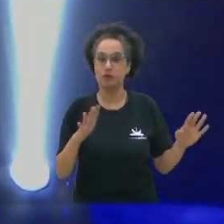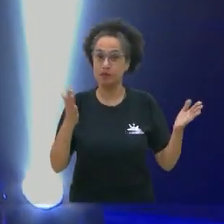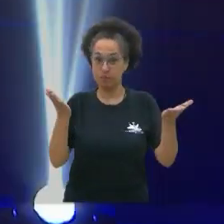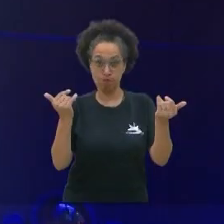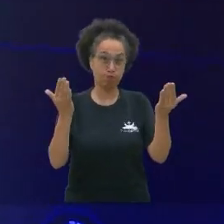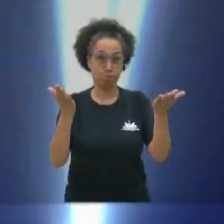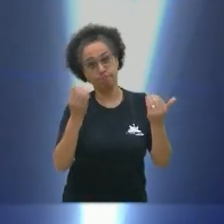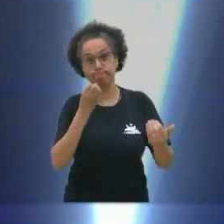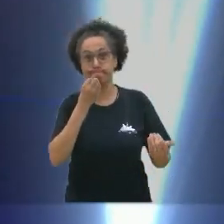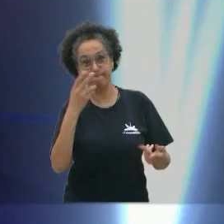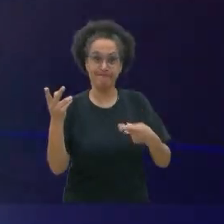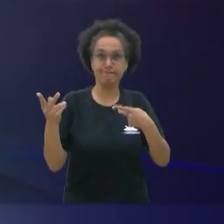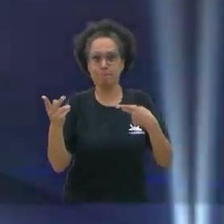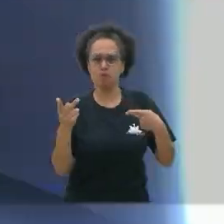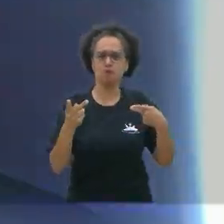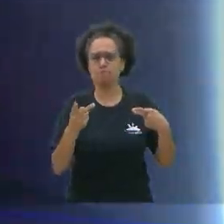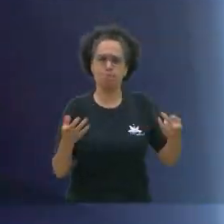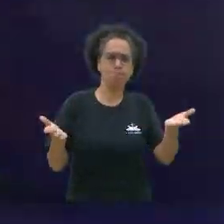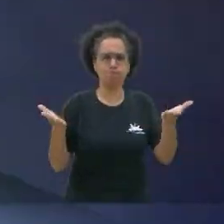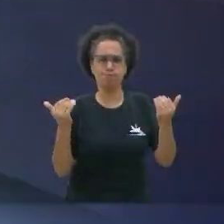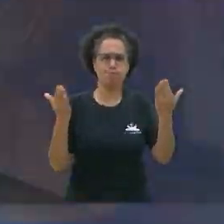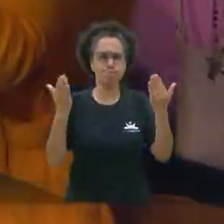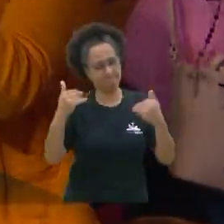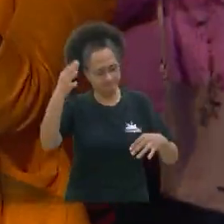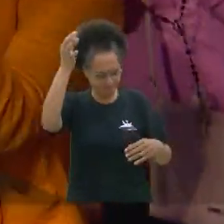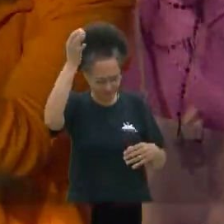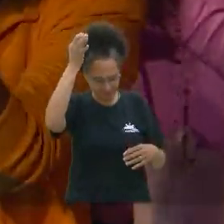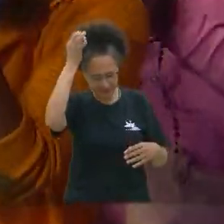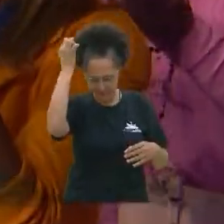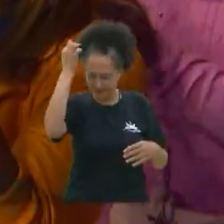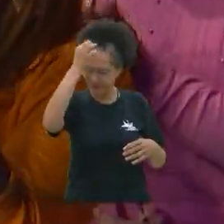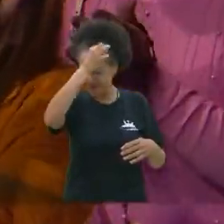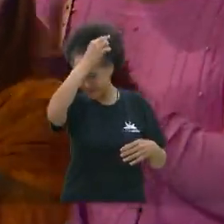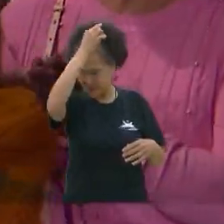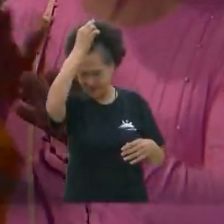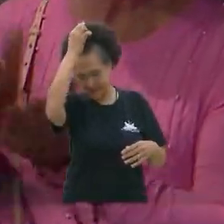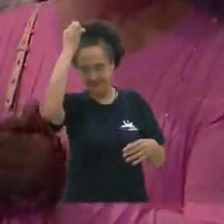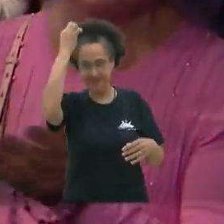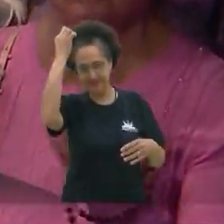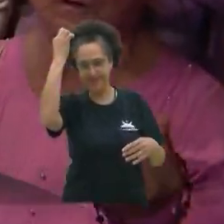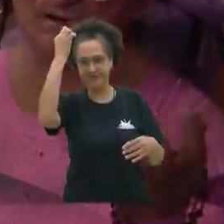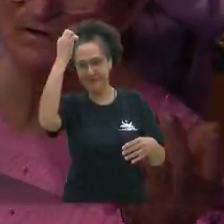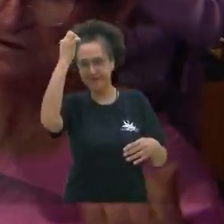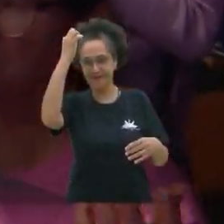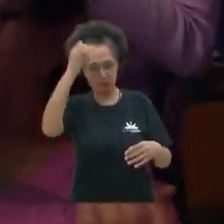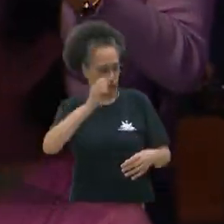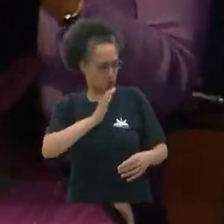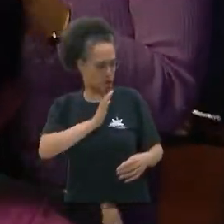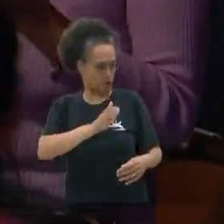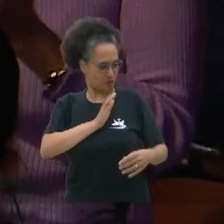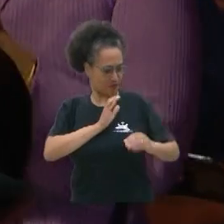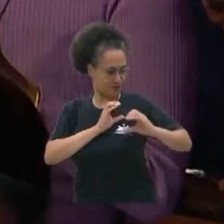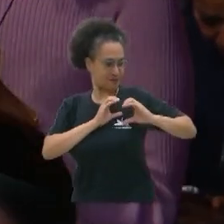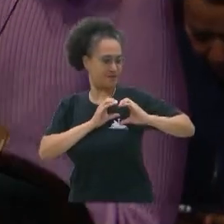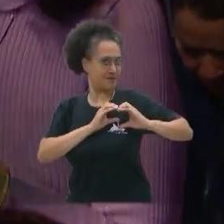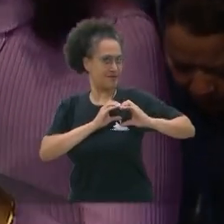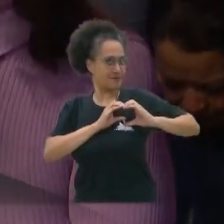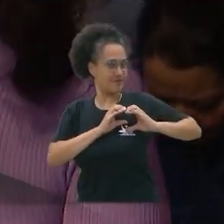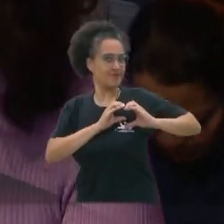seja bem-vindo. Vai! Espírito Santo, o meu coração,